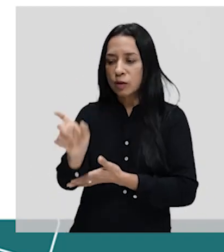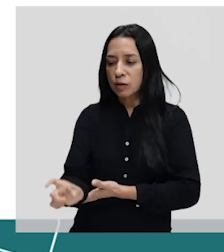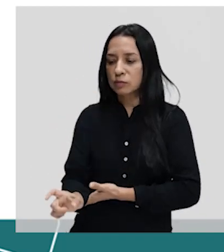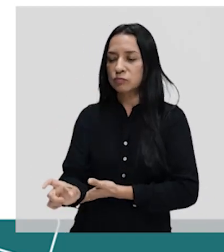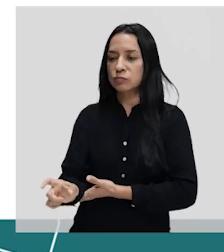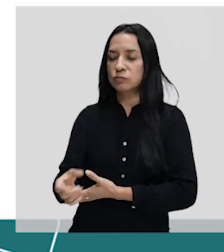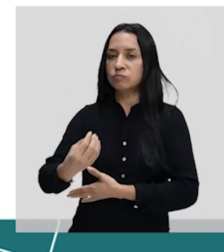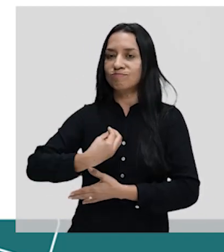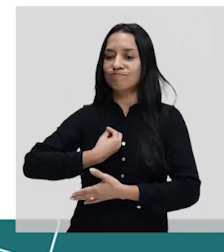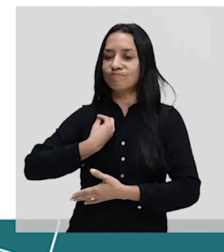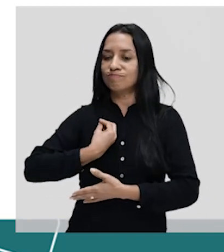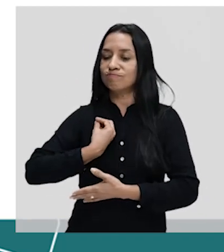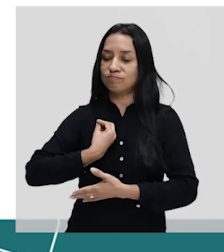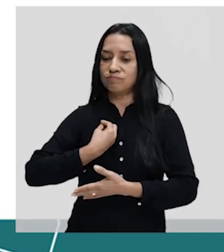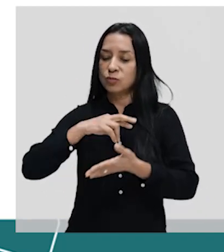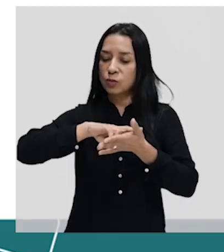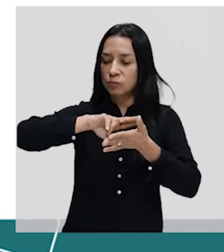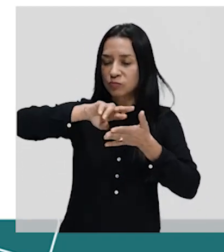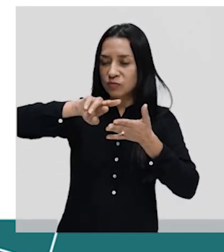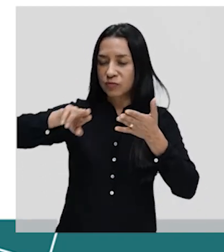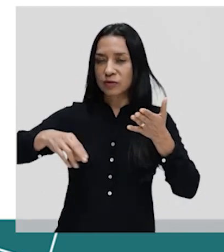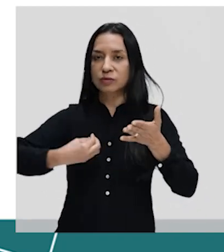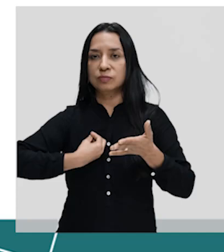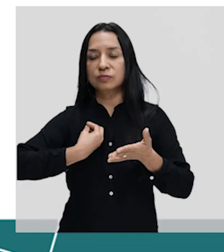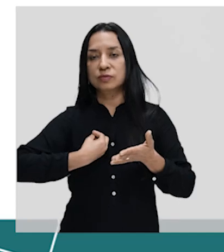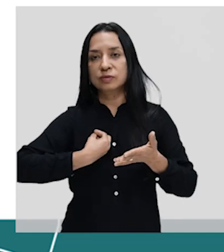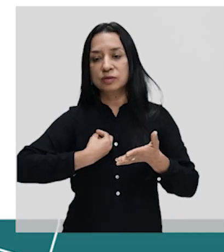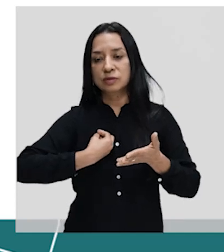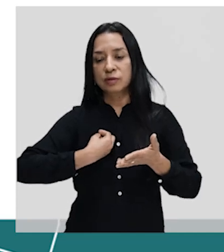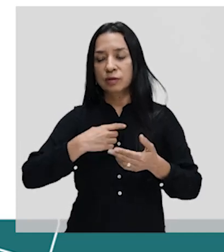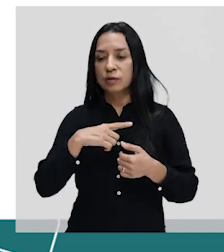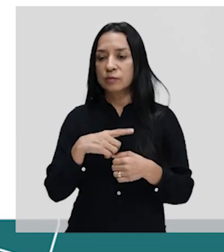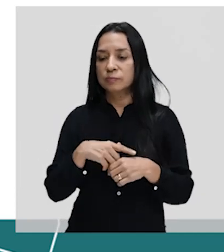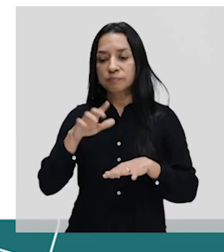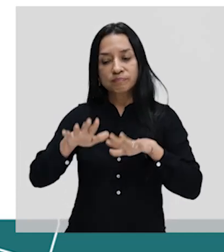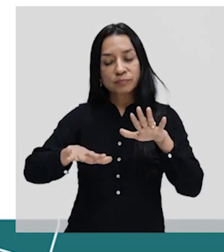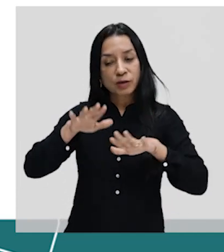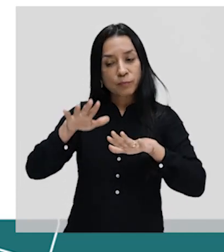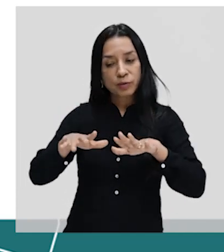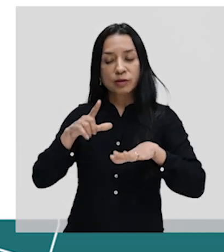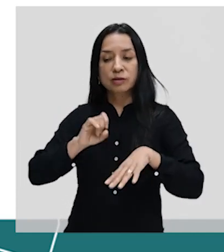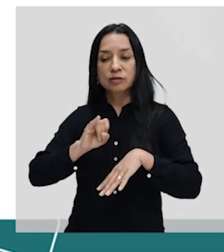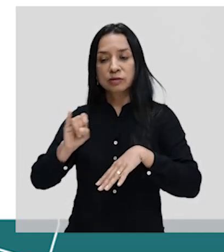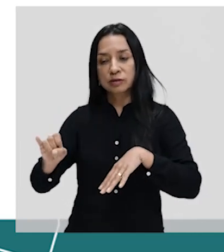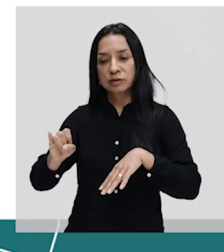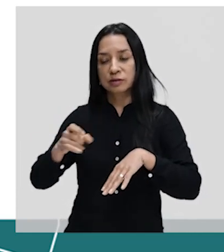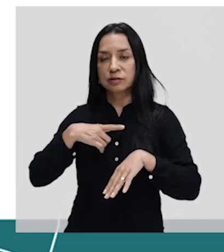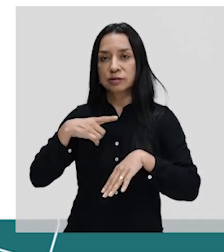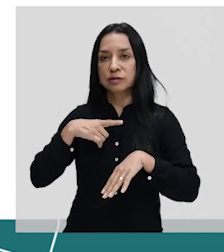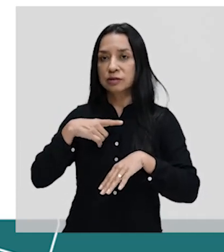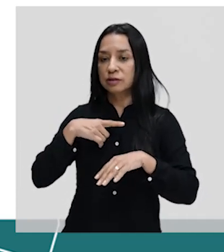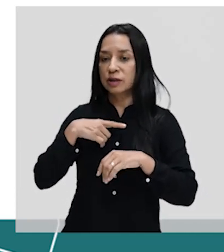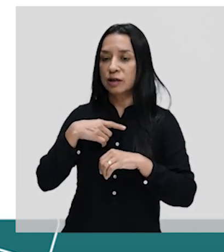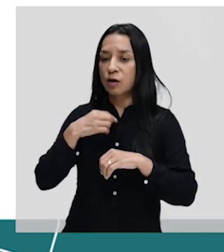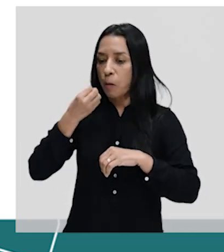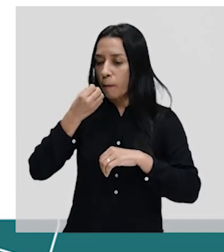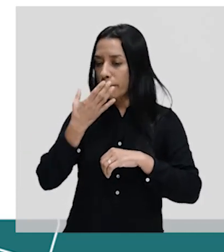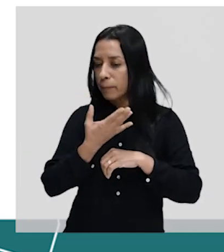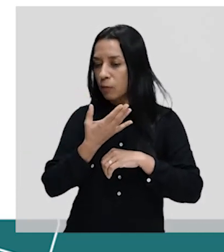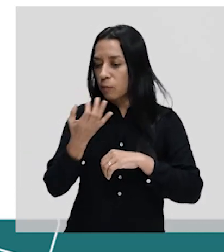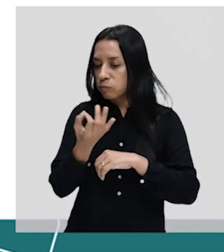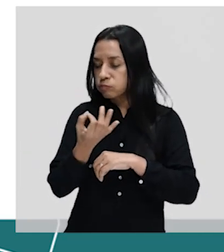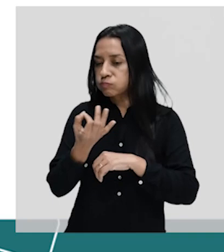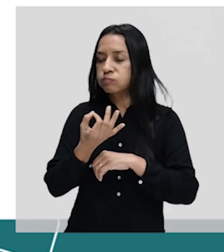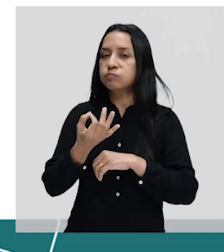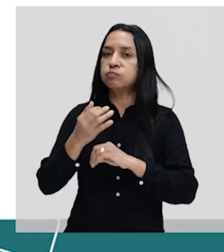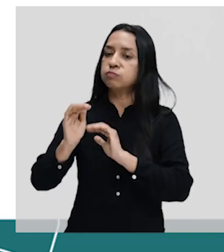muito se essa mutação ela vai trazer alguma vantagem evolutiva para esse indivíduo. Se ela não traz